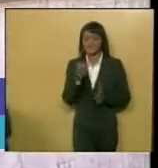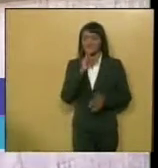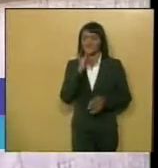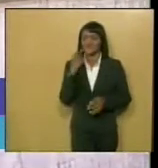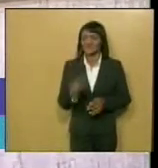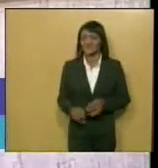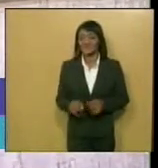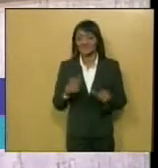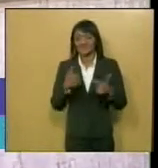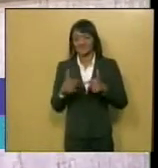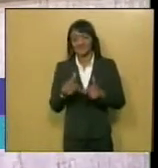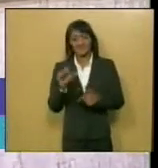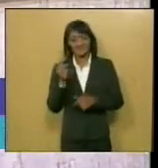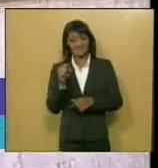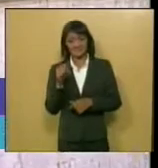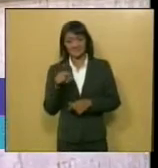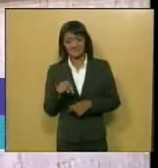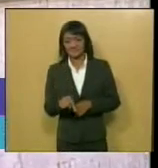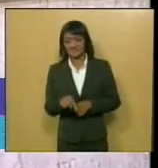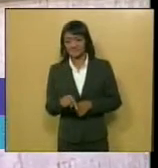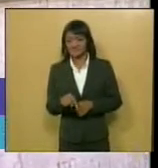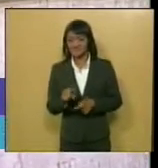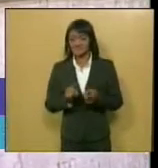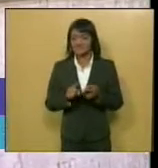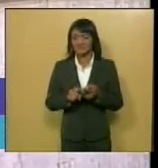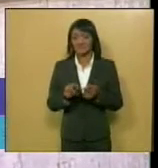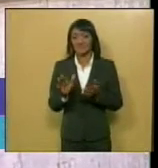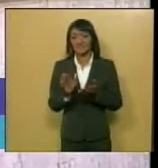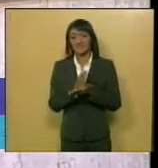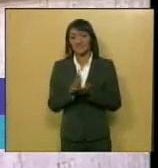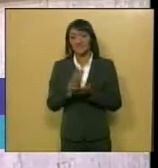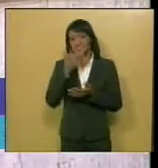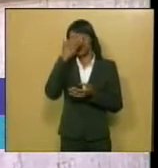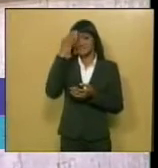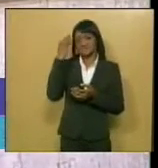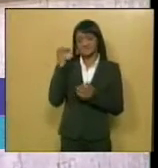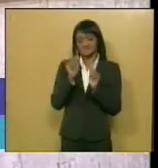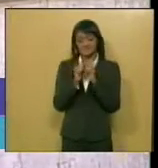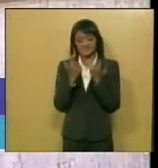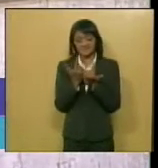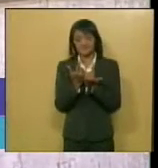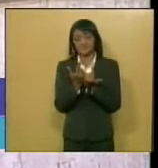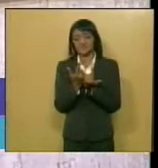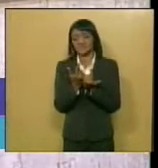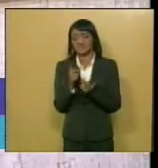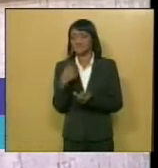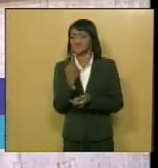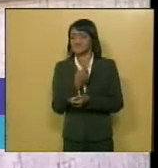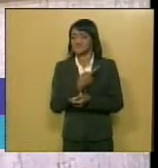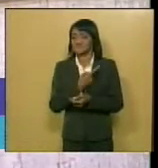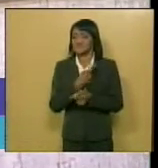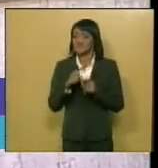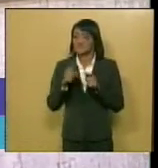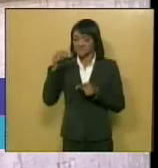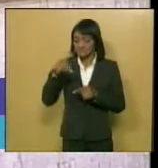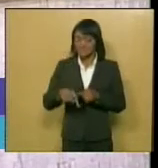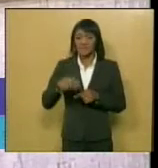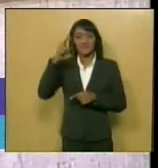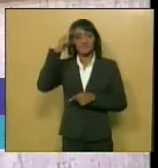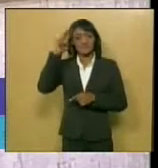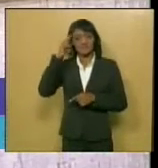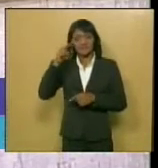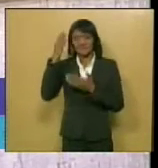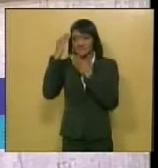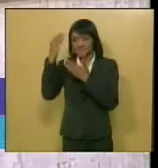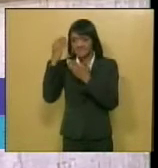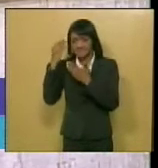por Sergipe e que foram esquecidos. E nós, na Assembleia Legislativa, vamos lembrar e relembrar e agradecer a todos